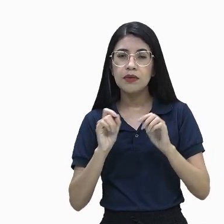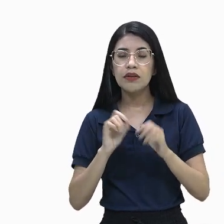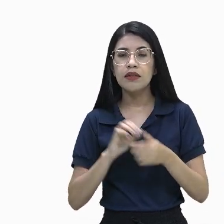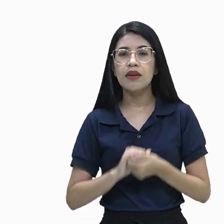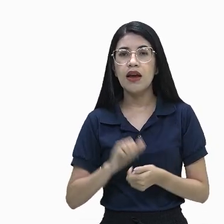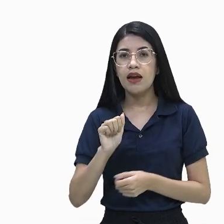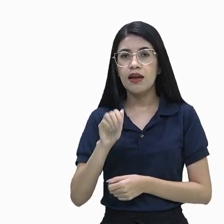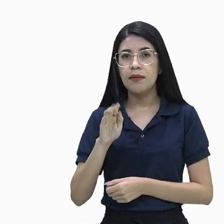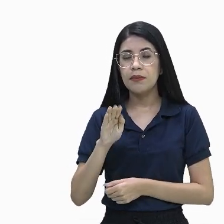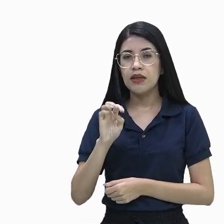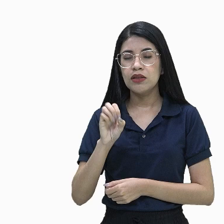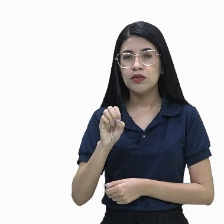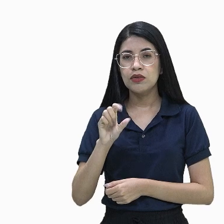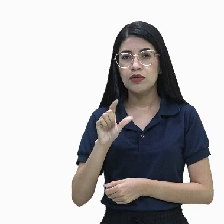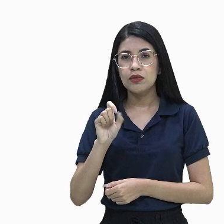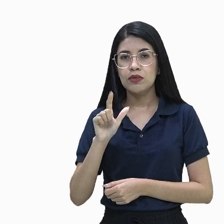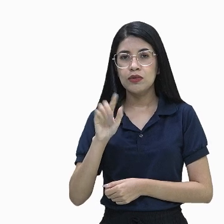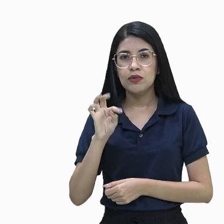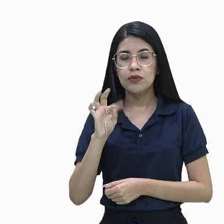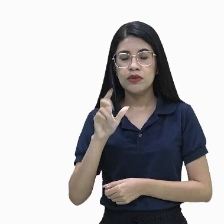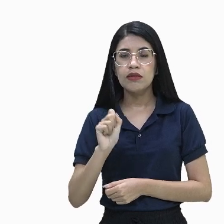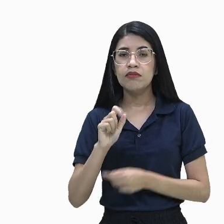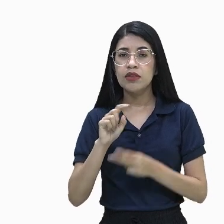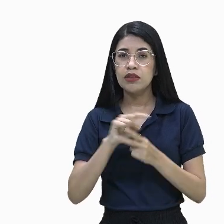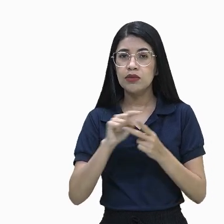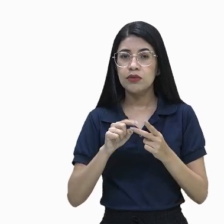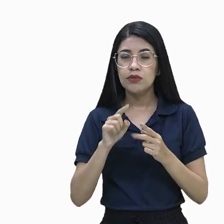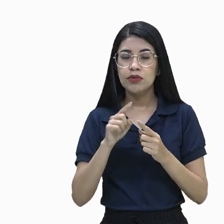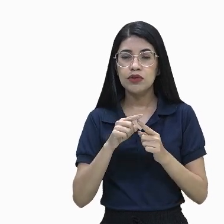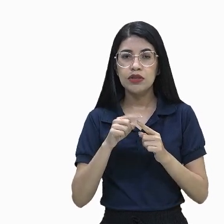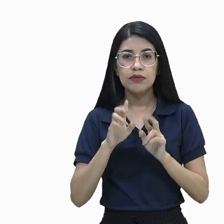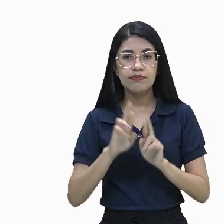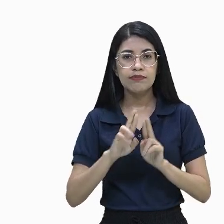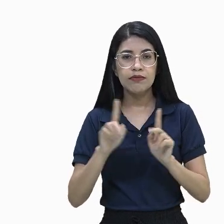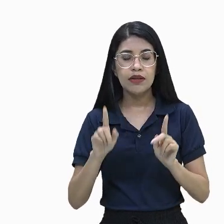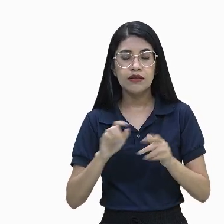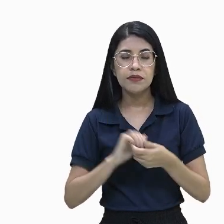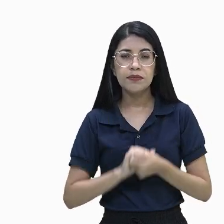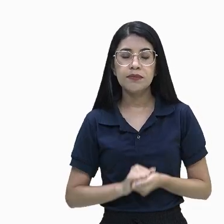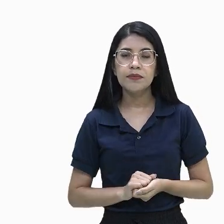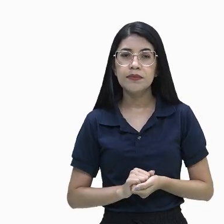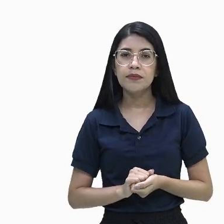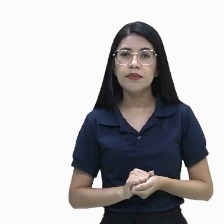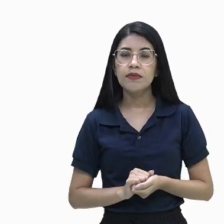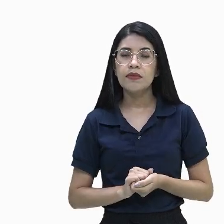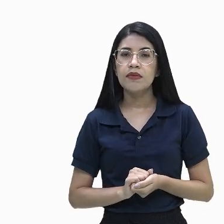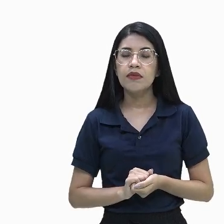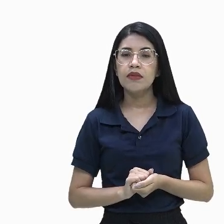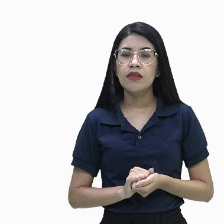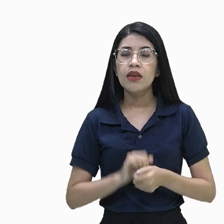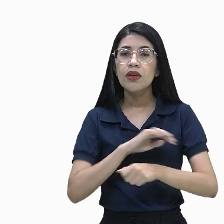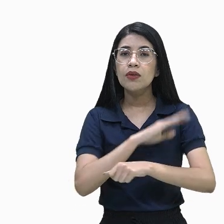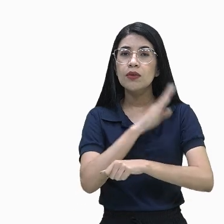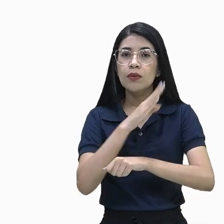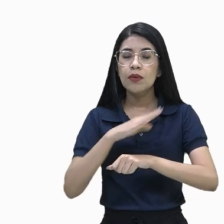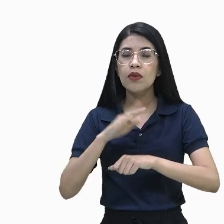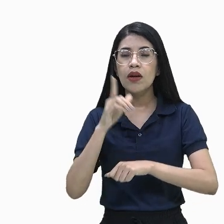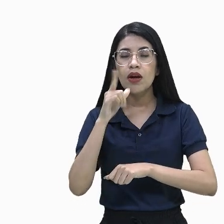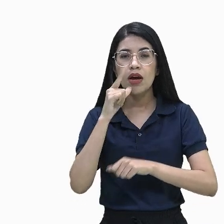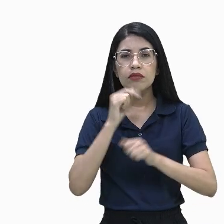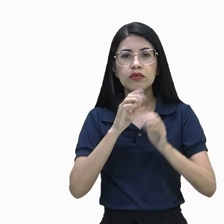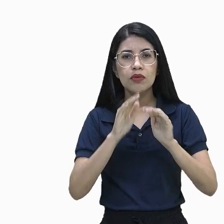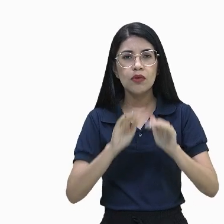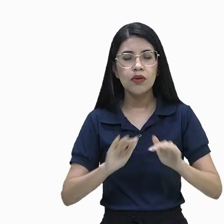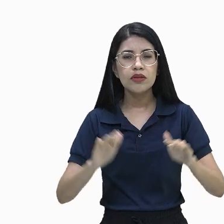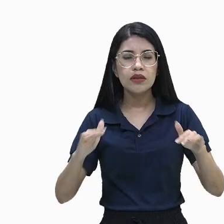absoluta. Então, a gente tem essa diferença aí para as duas, tá bom? Relevo dos oceanos. Meu Deus,